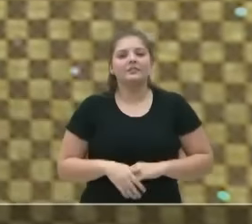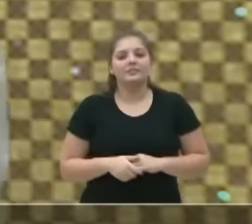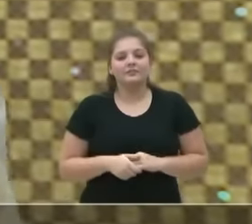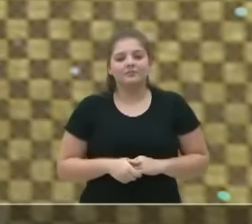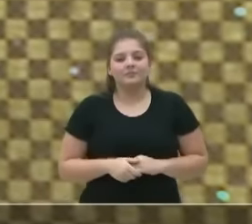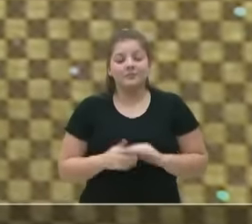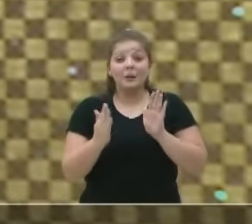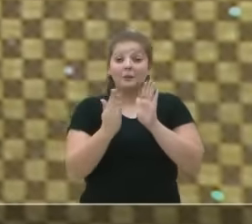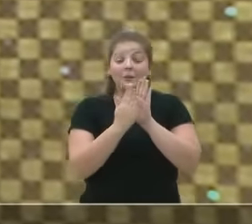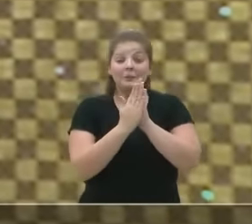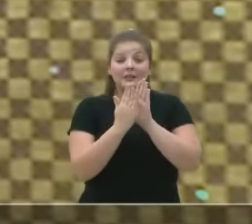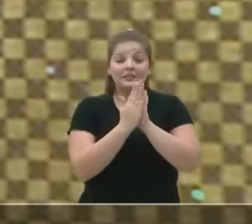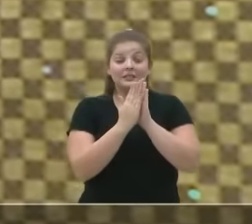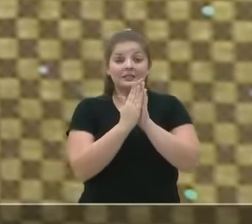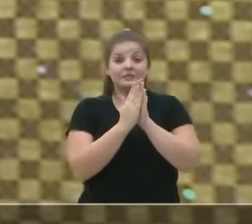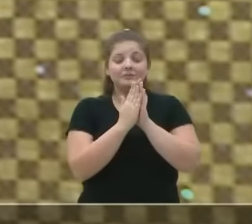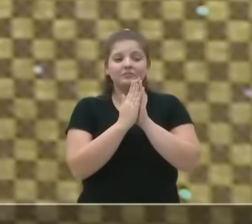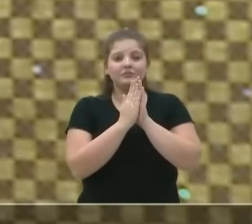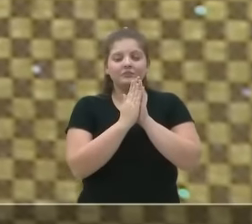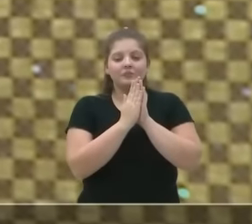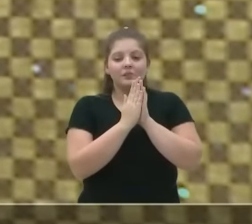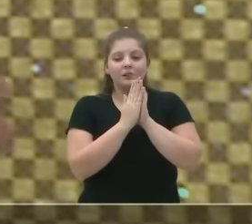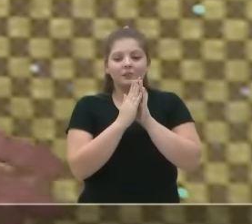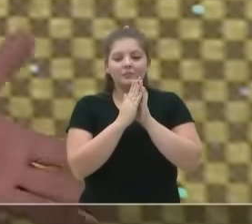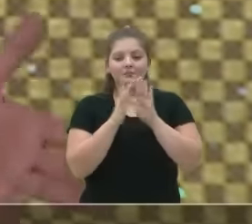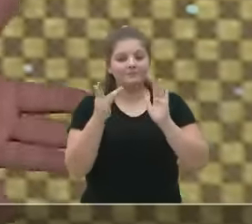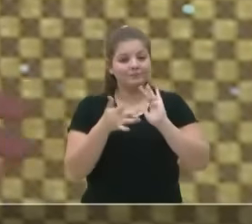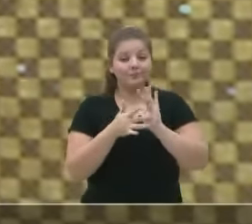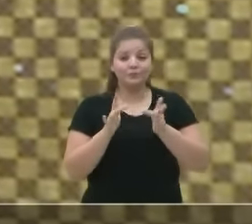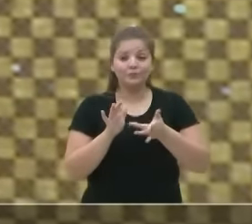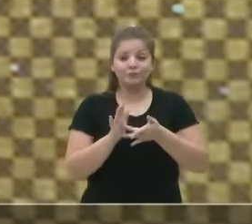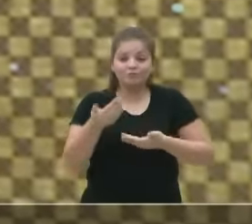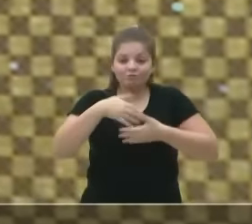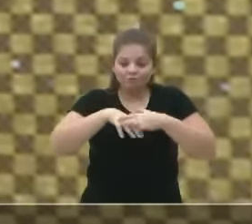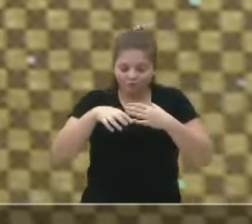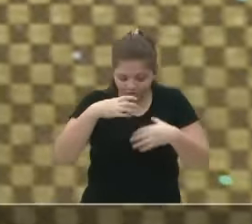uma presença do Cristo em nós.